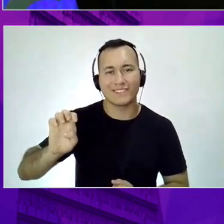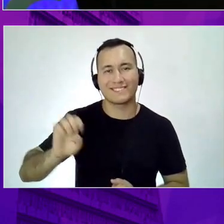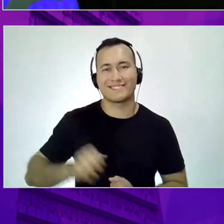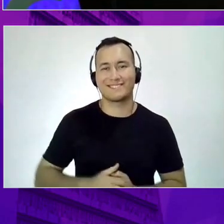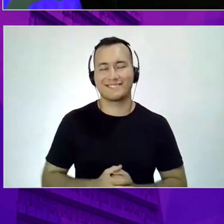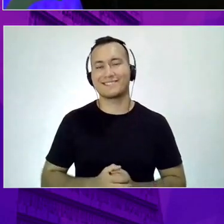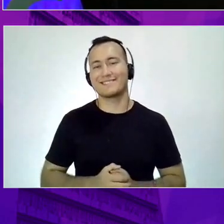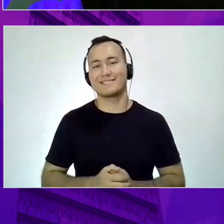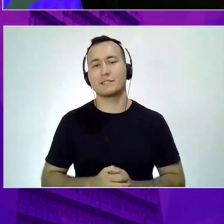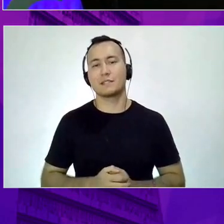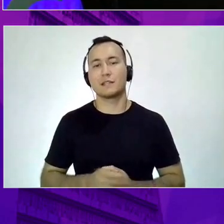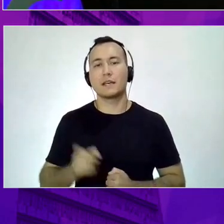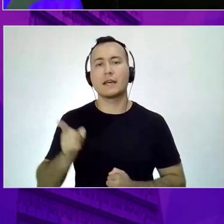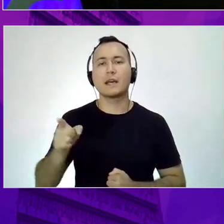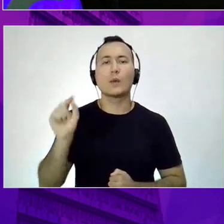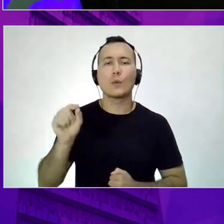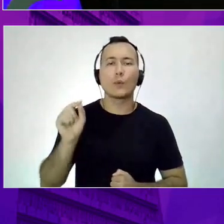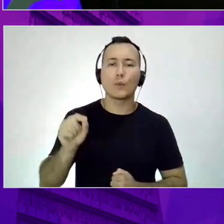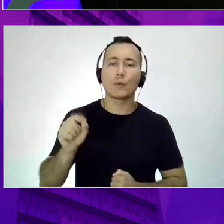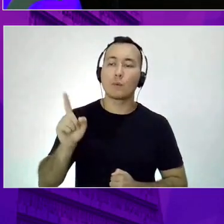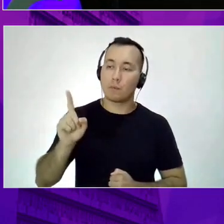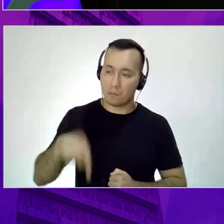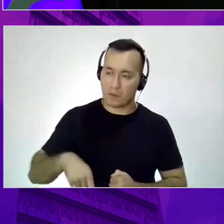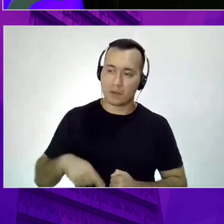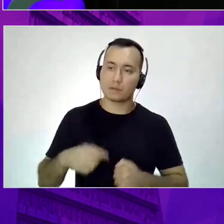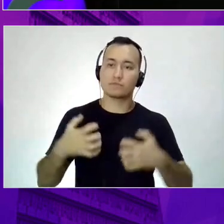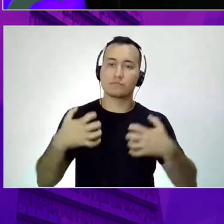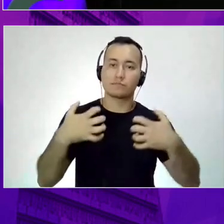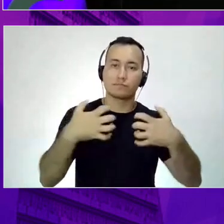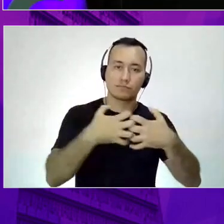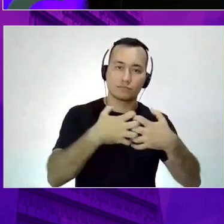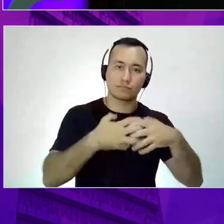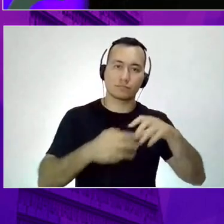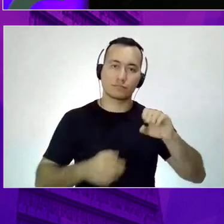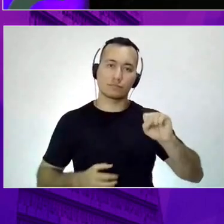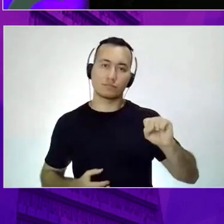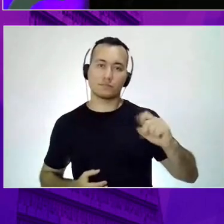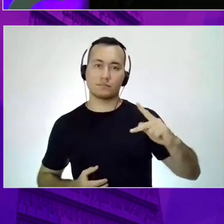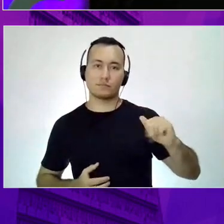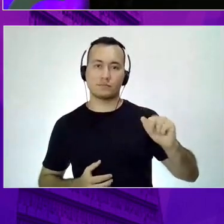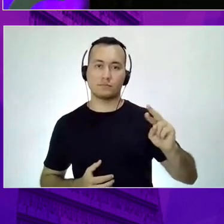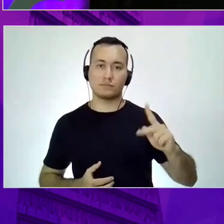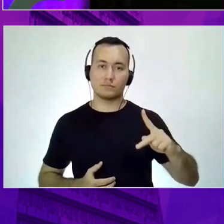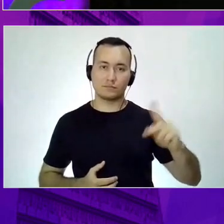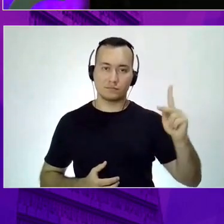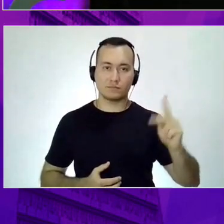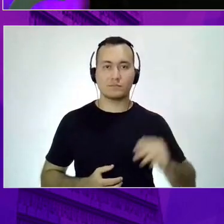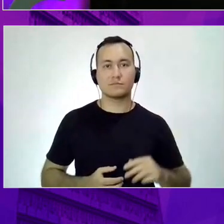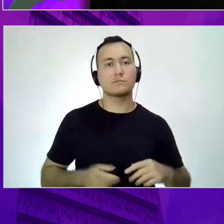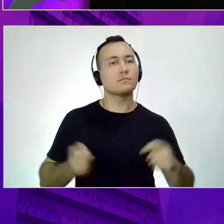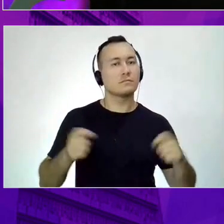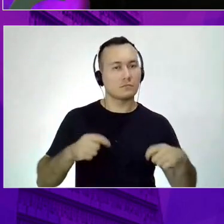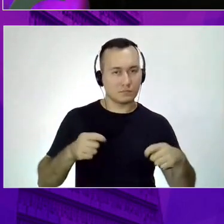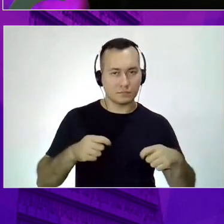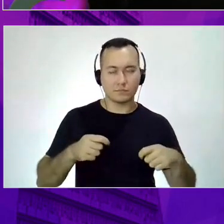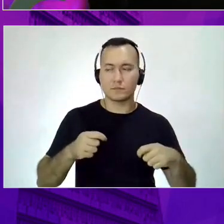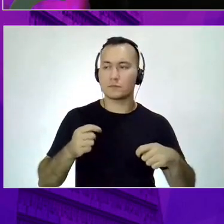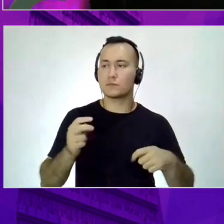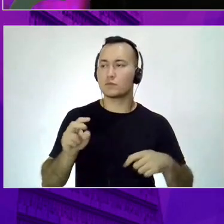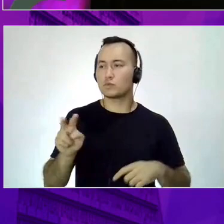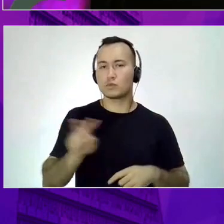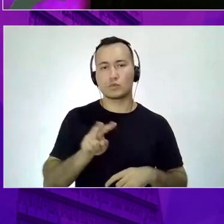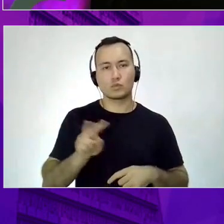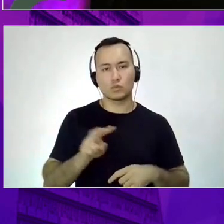esse processamento. Tá? Ele pode ser com essas caixinhas que estou mostrando aqui, né? Você pode criar fluxos